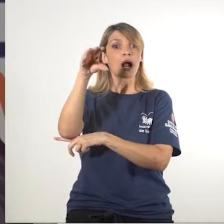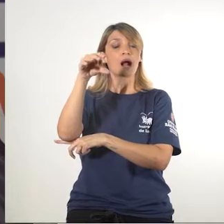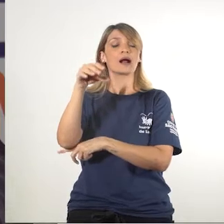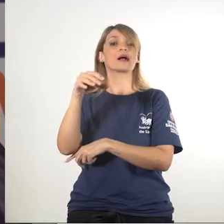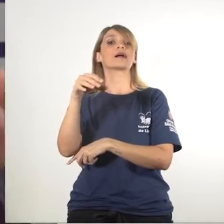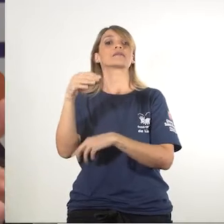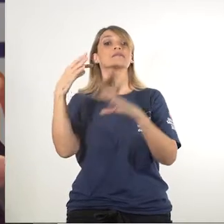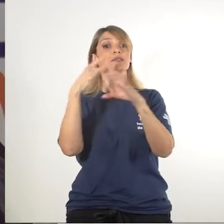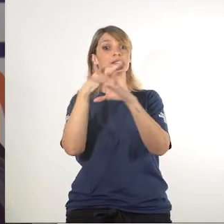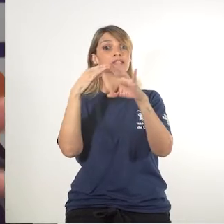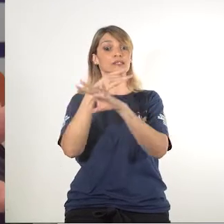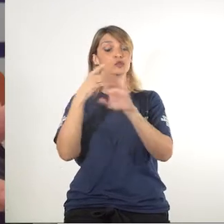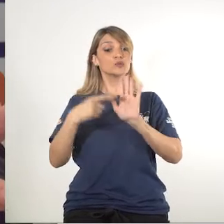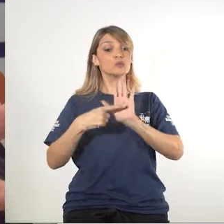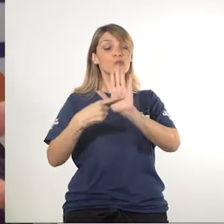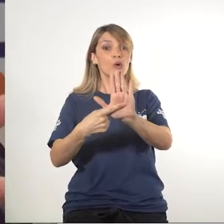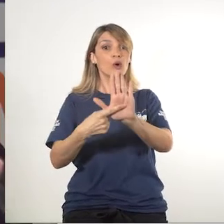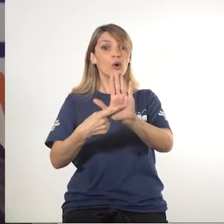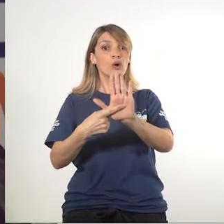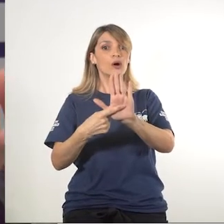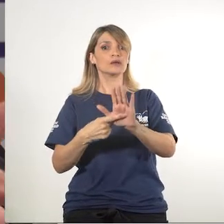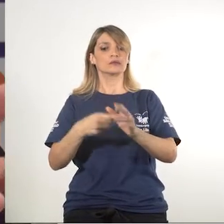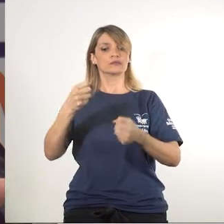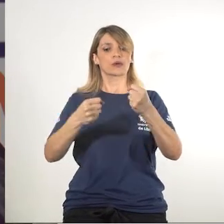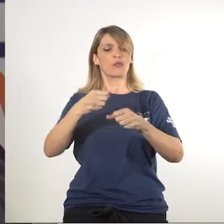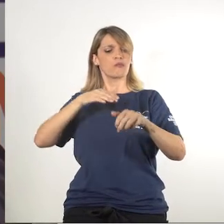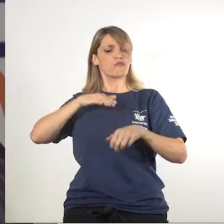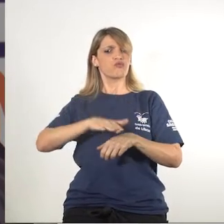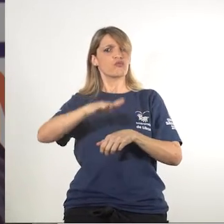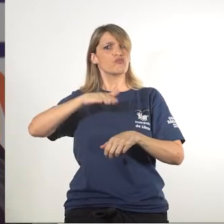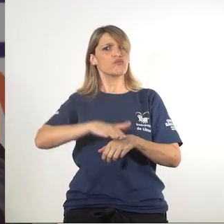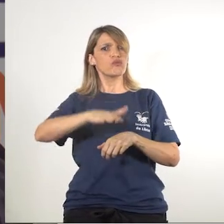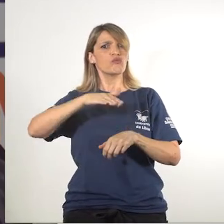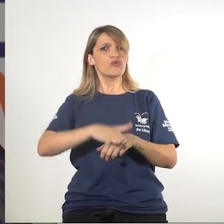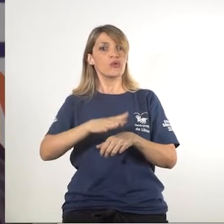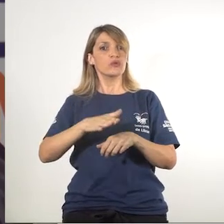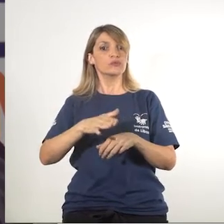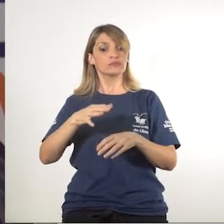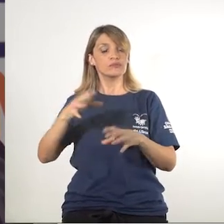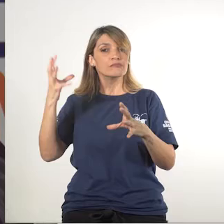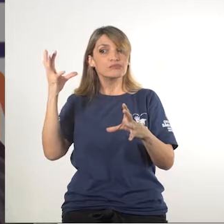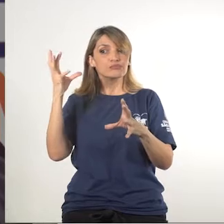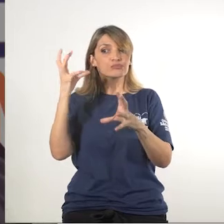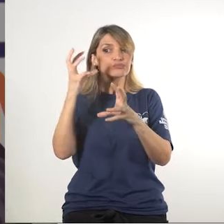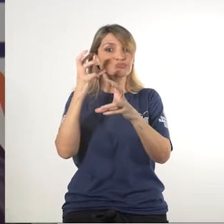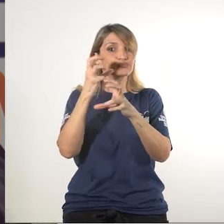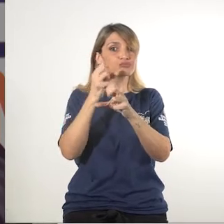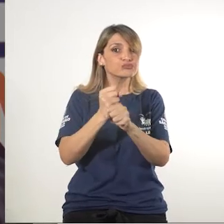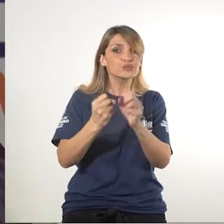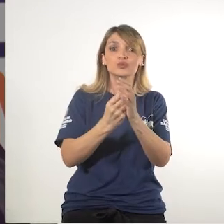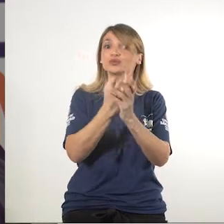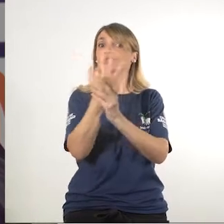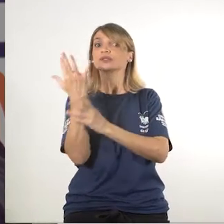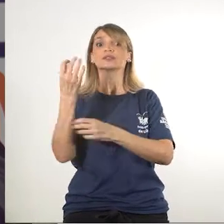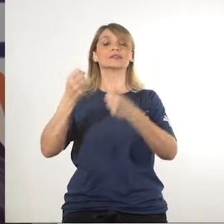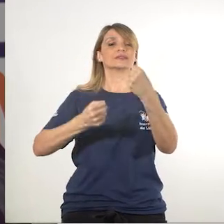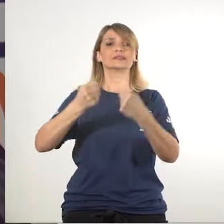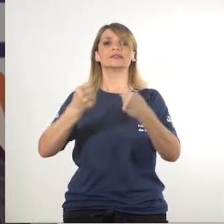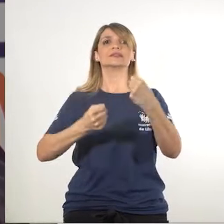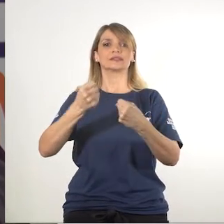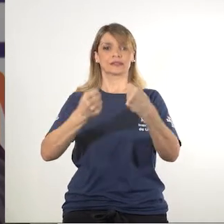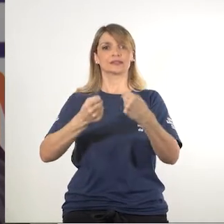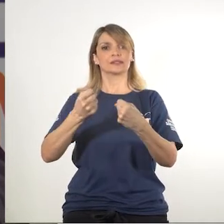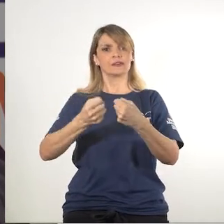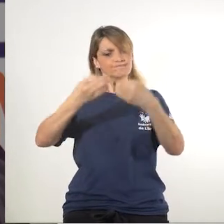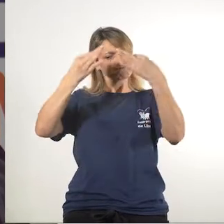eles marcam a passagem de veículos. Então, nós temos o comportamento da quantidade de carros de forma